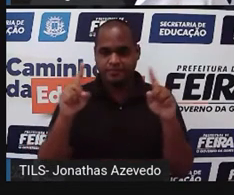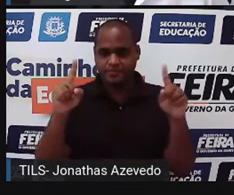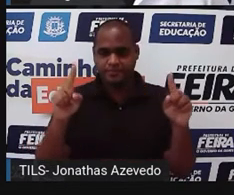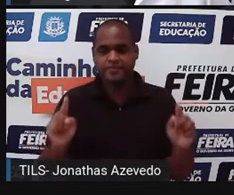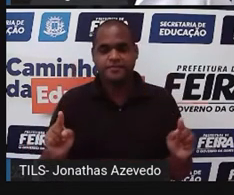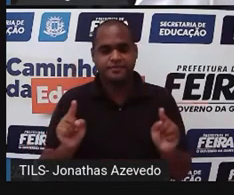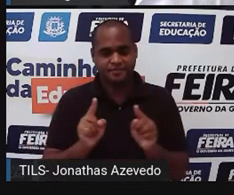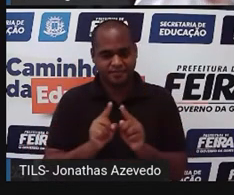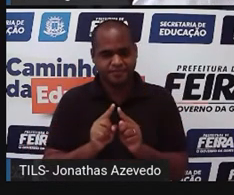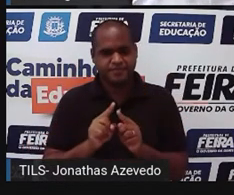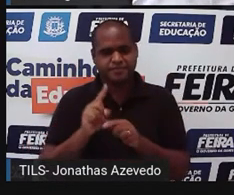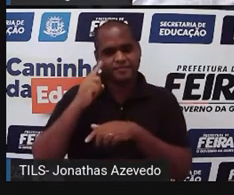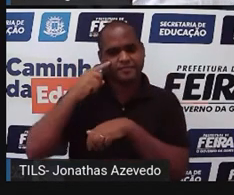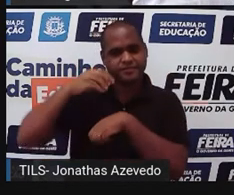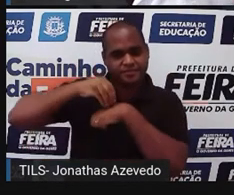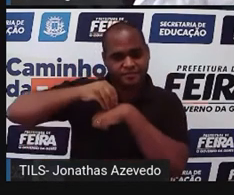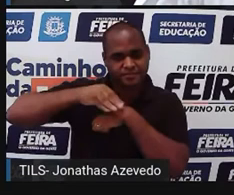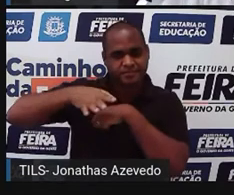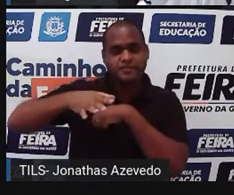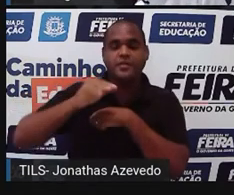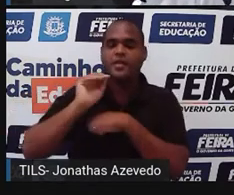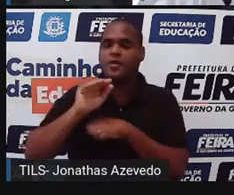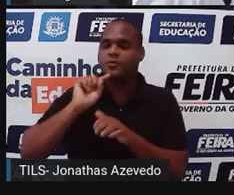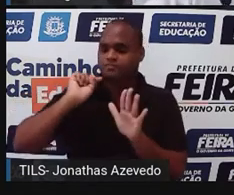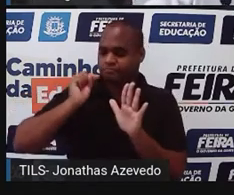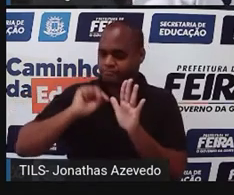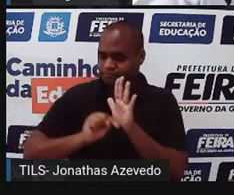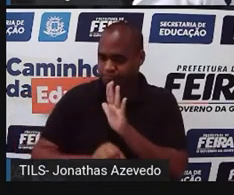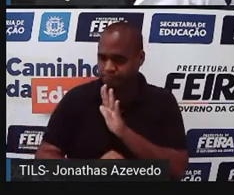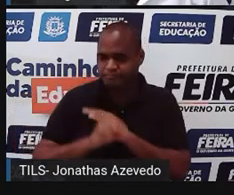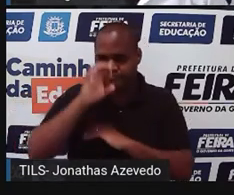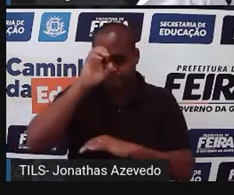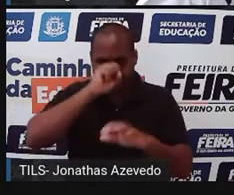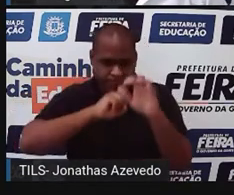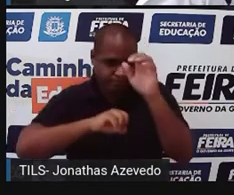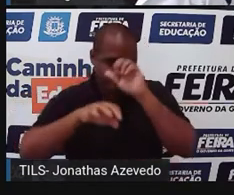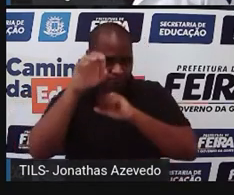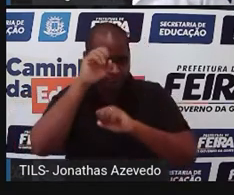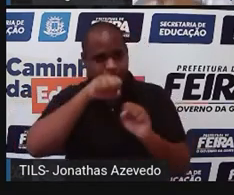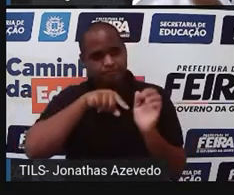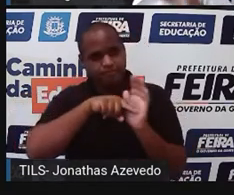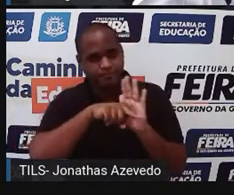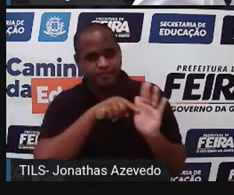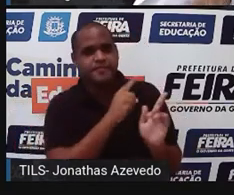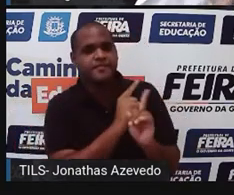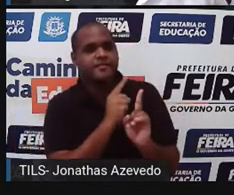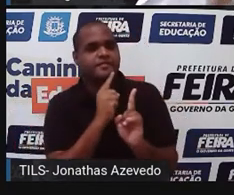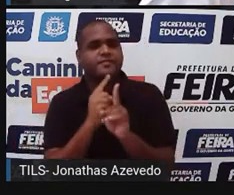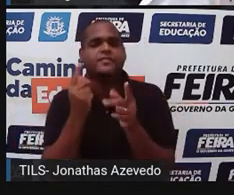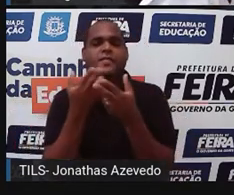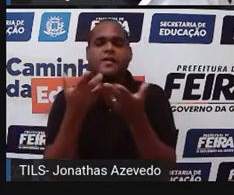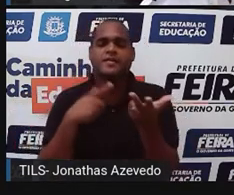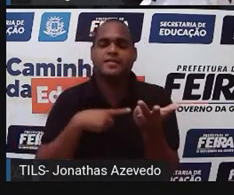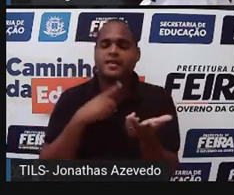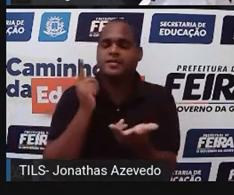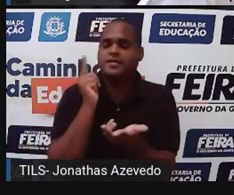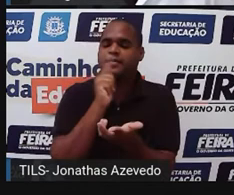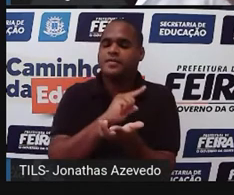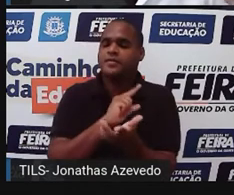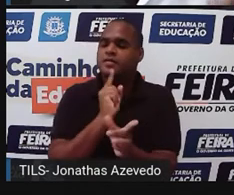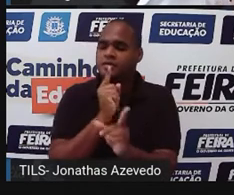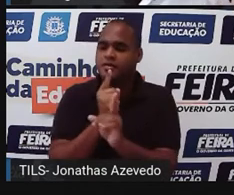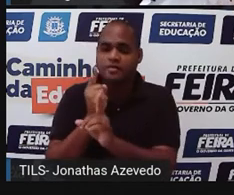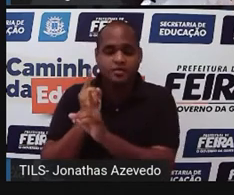essa informação a gente vai agora aprofundar essa nossa investigação que a gente começou a fazer e vai encontrar uma maneira